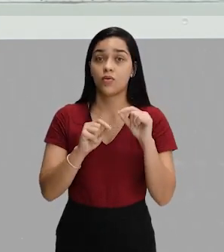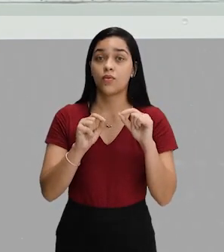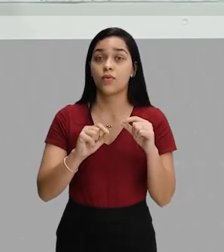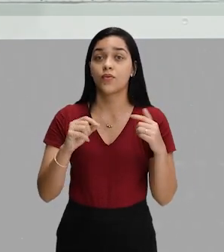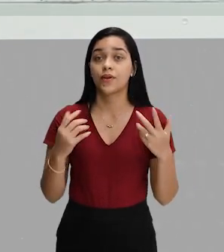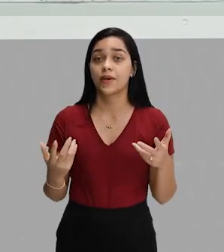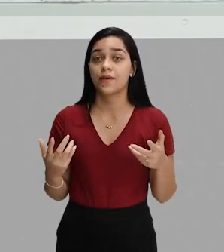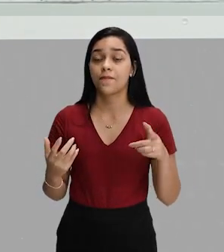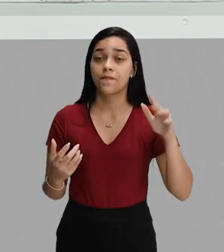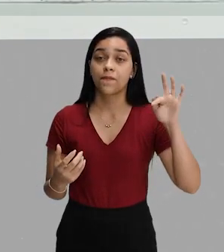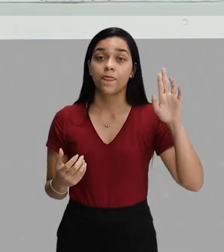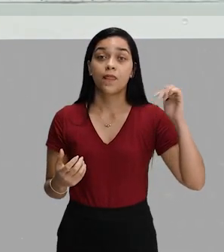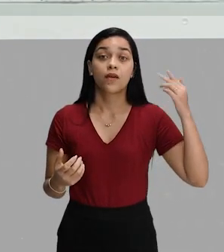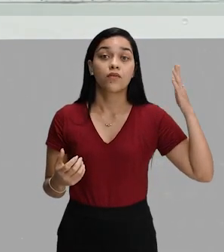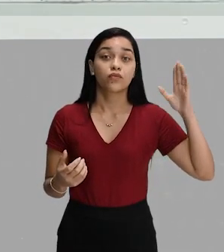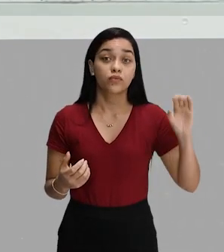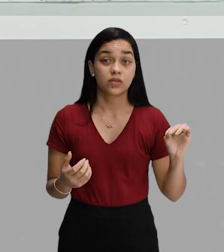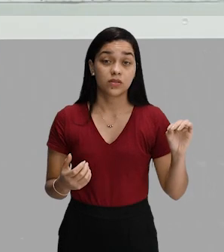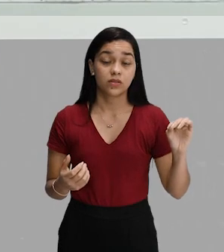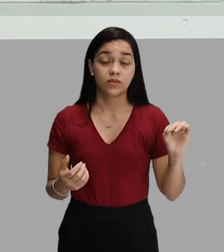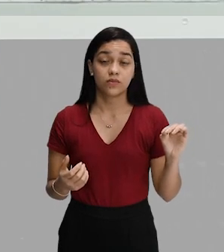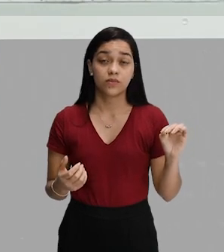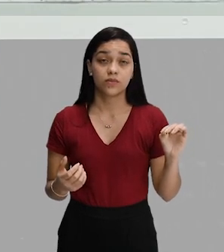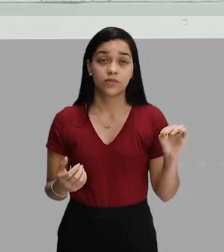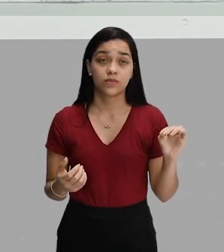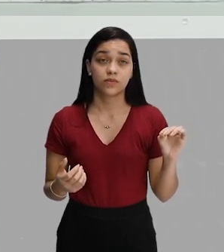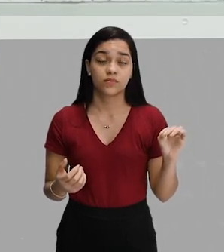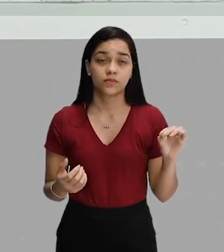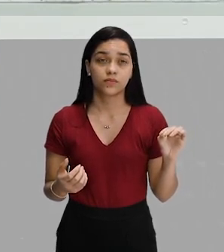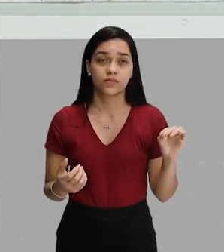quê? Função